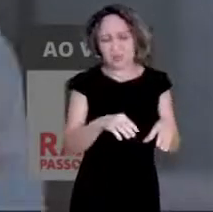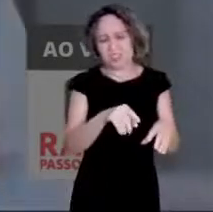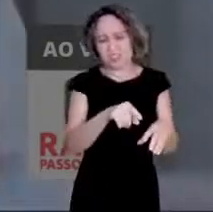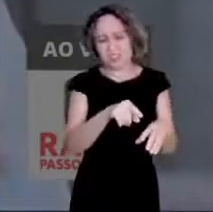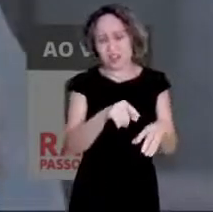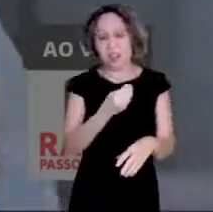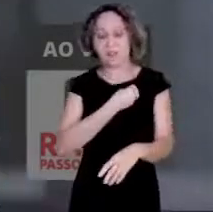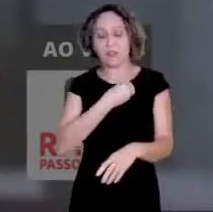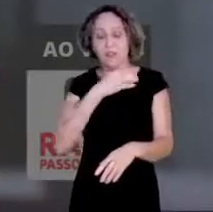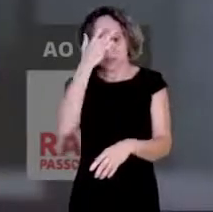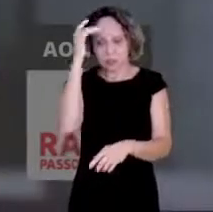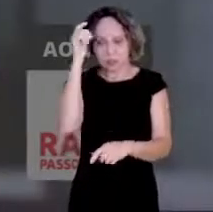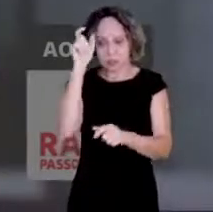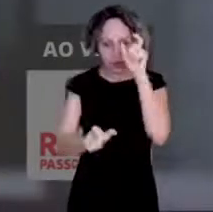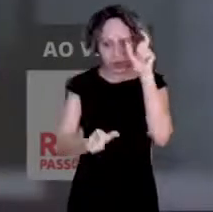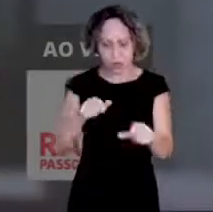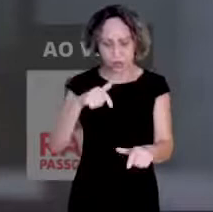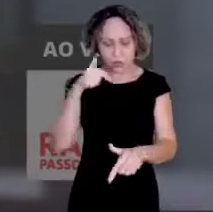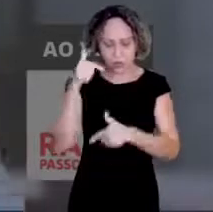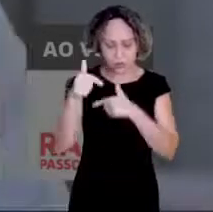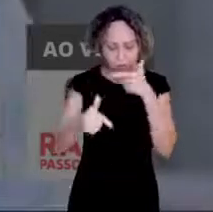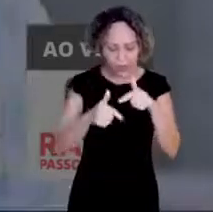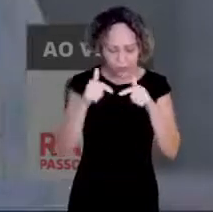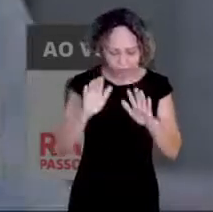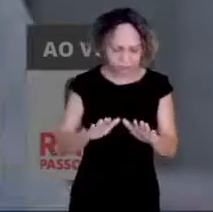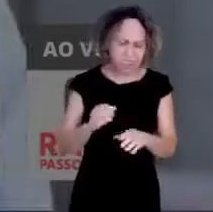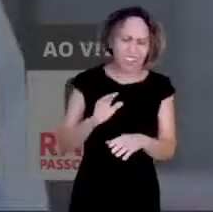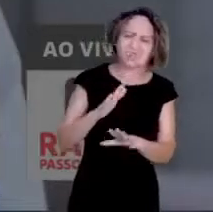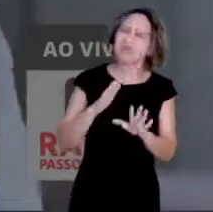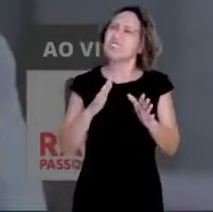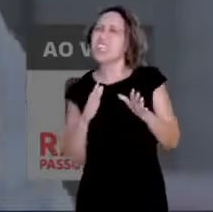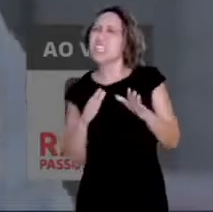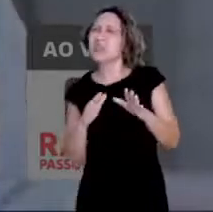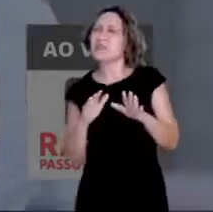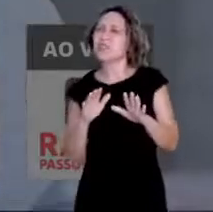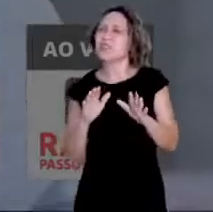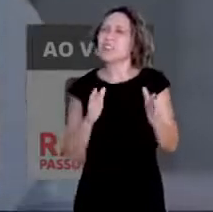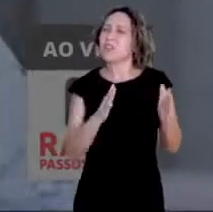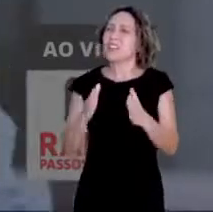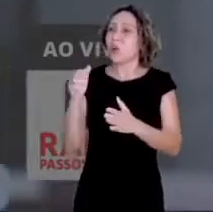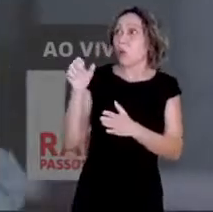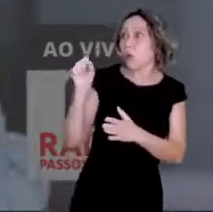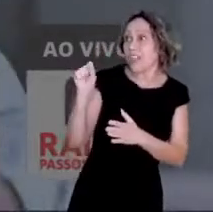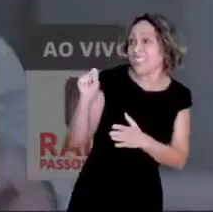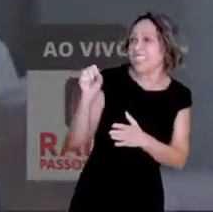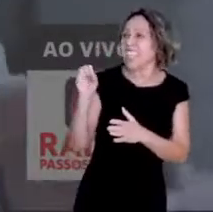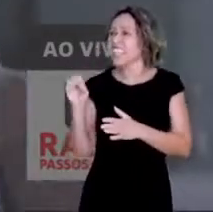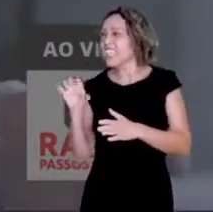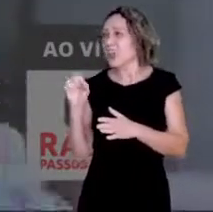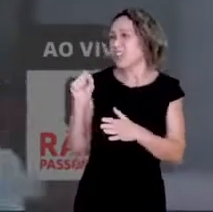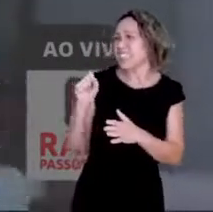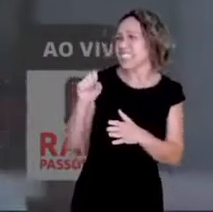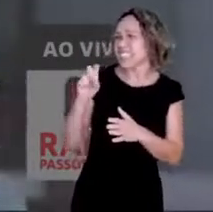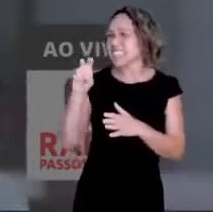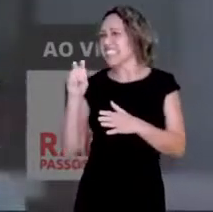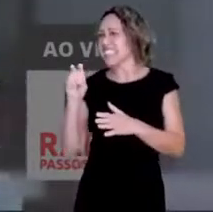pessoas não tenham que piorar a qualidade da sua comida a cada dia. Eu tenho visto muita gente